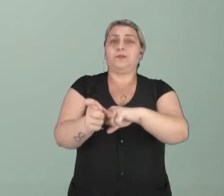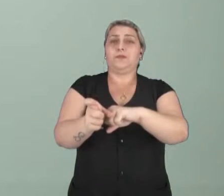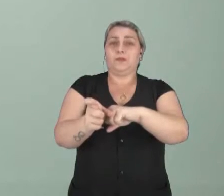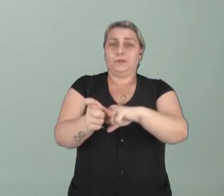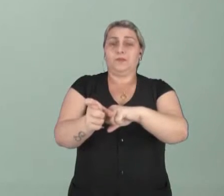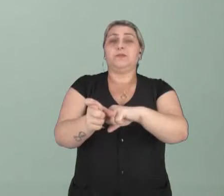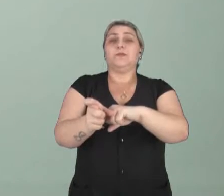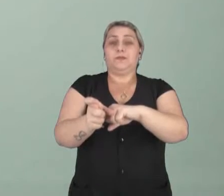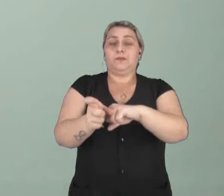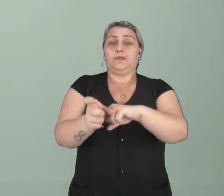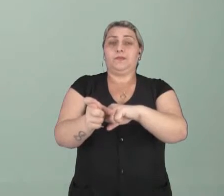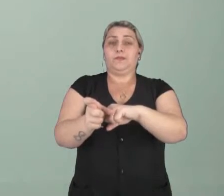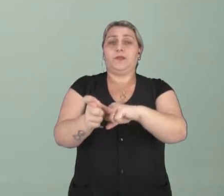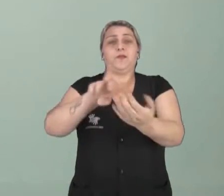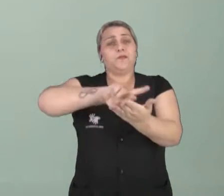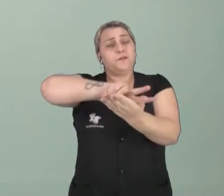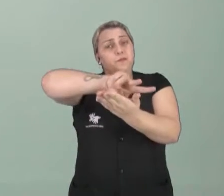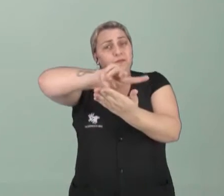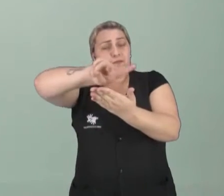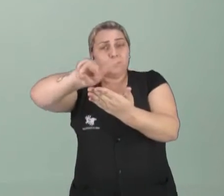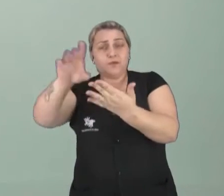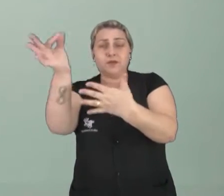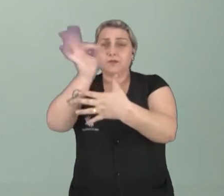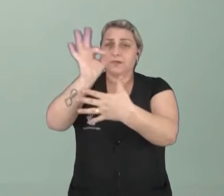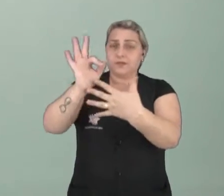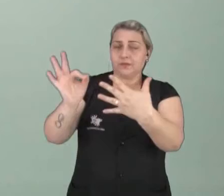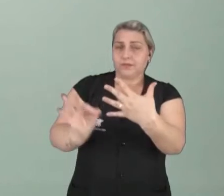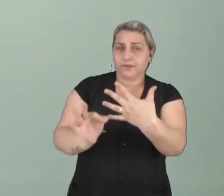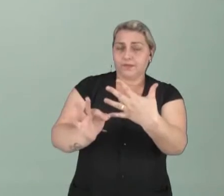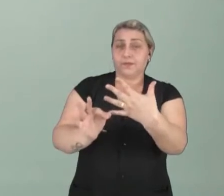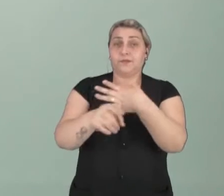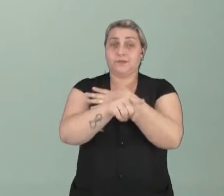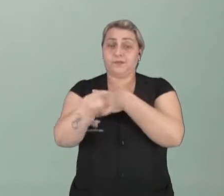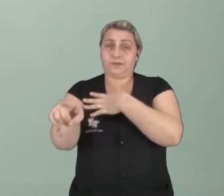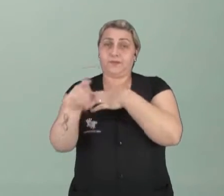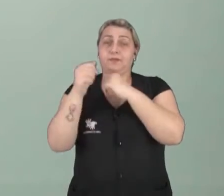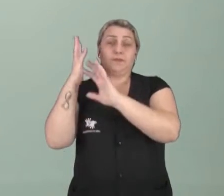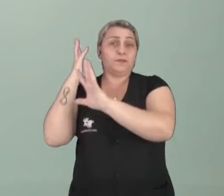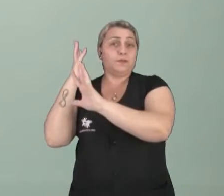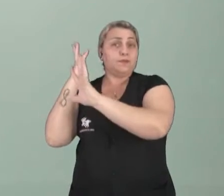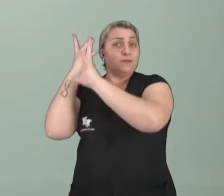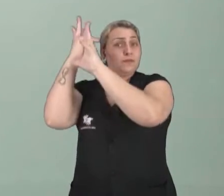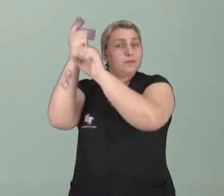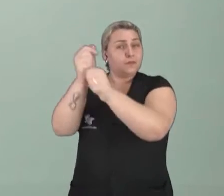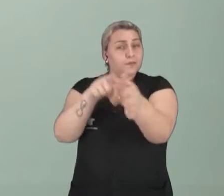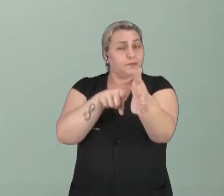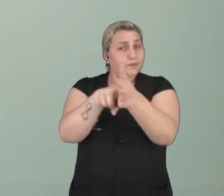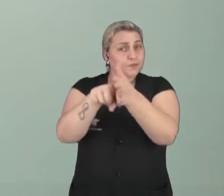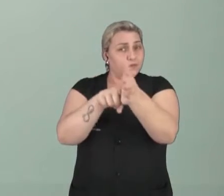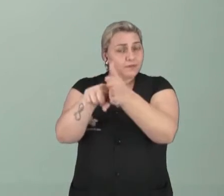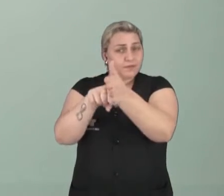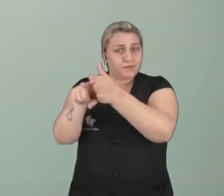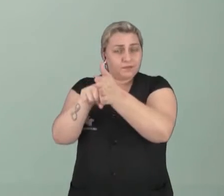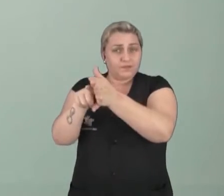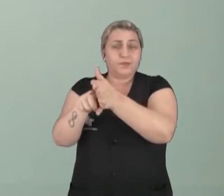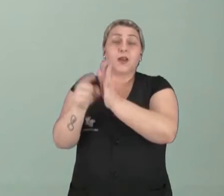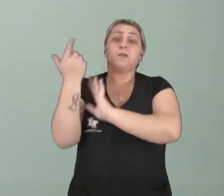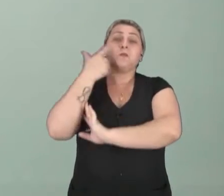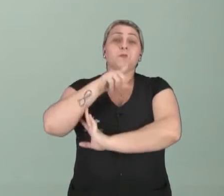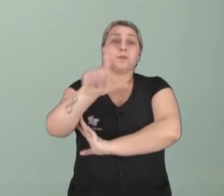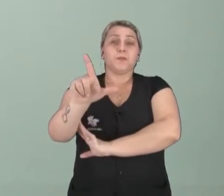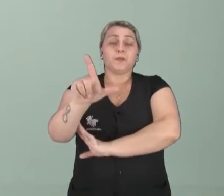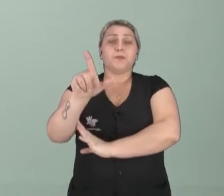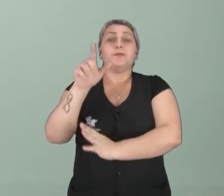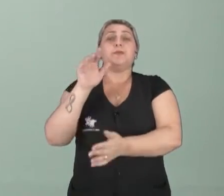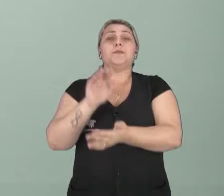se desdobra uma linha em vários elementos né que vocês devem retomar pesquisar Tá certo para